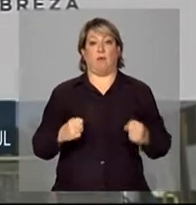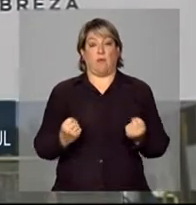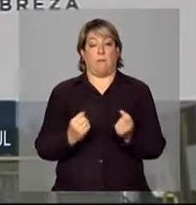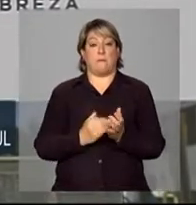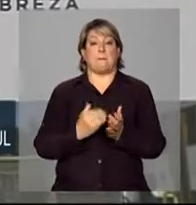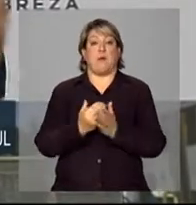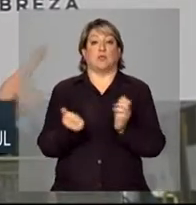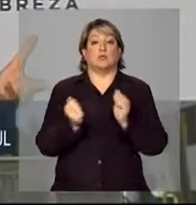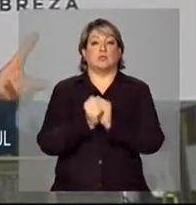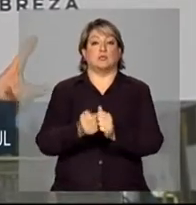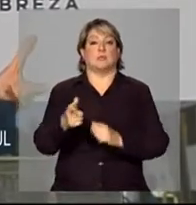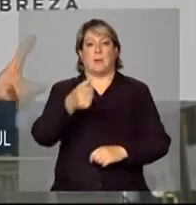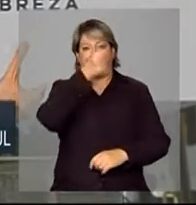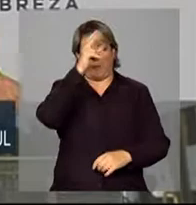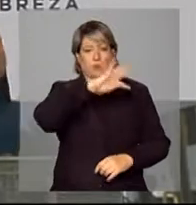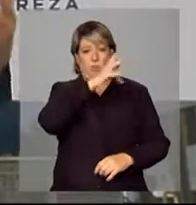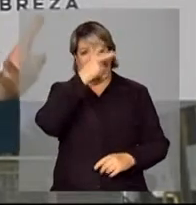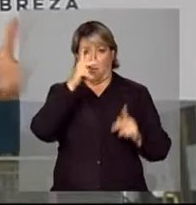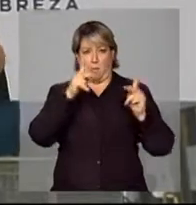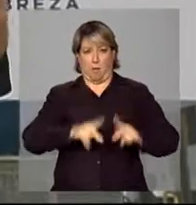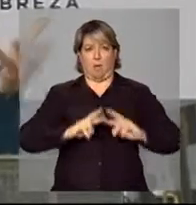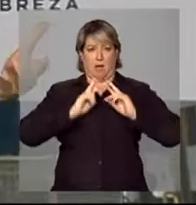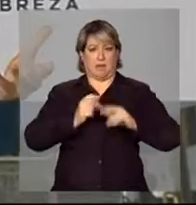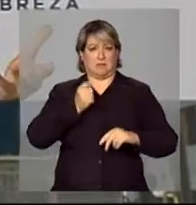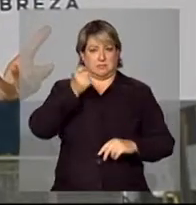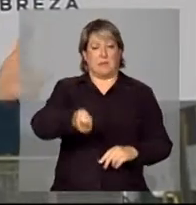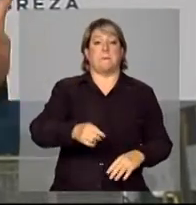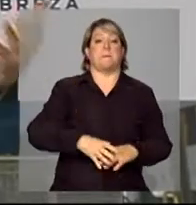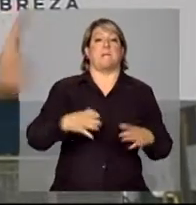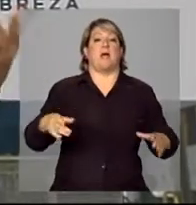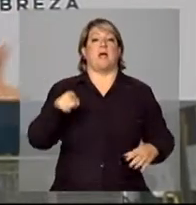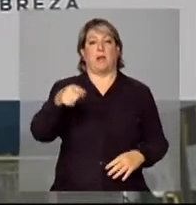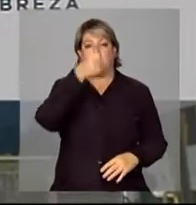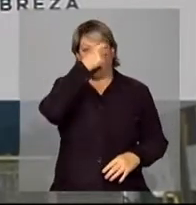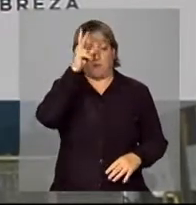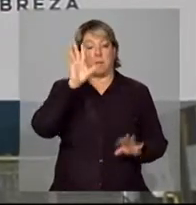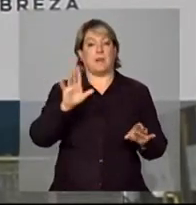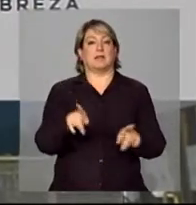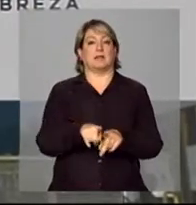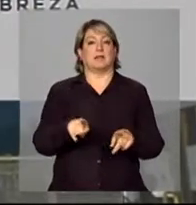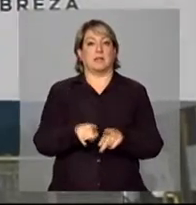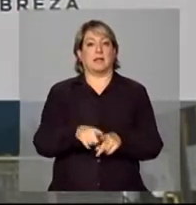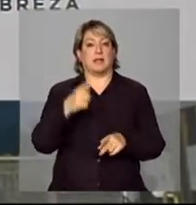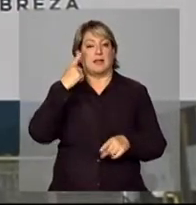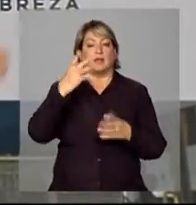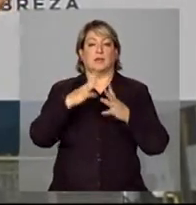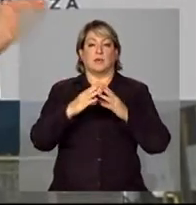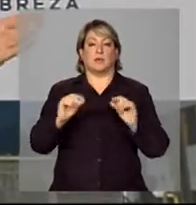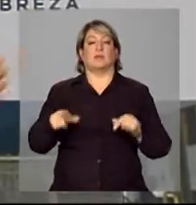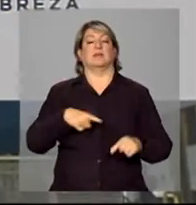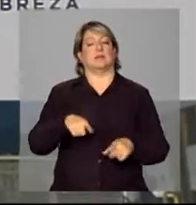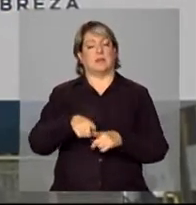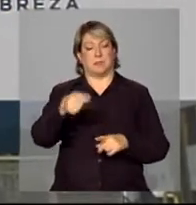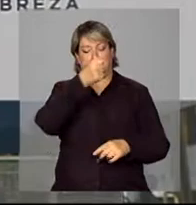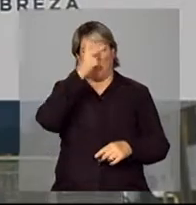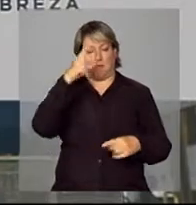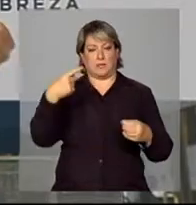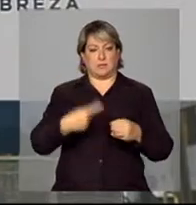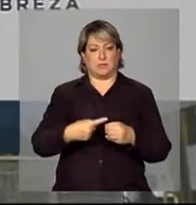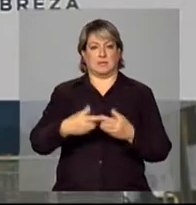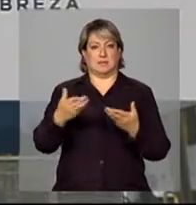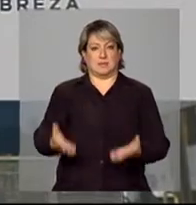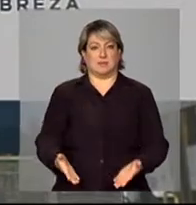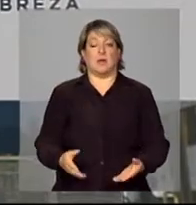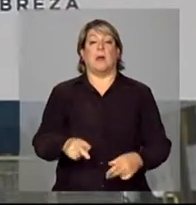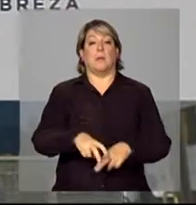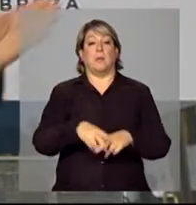maior. A cobrança maior, mas também as soluções acabam encontrando um eco maior. Por isso a importância desta